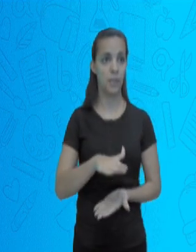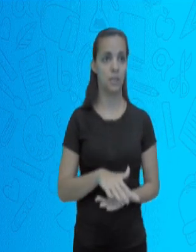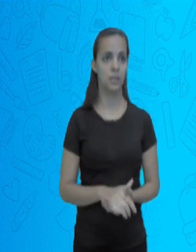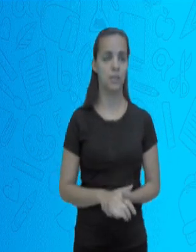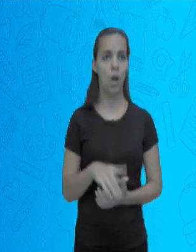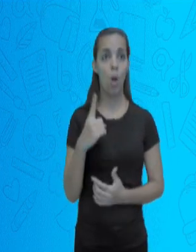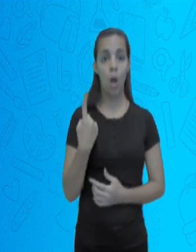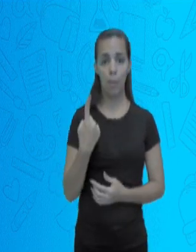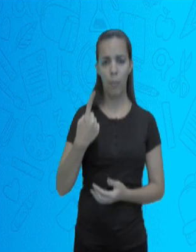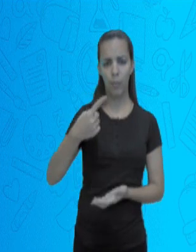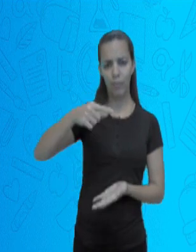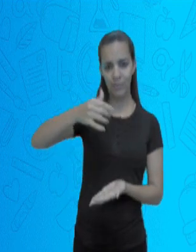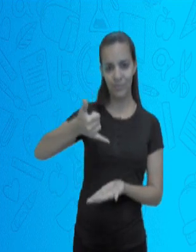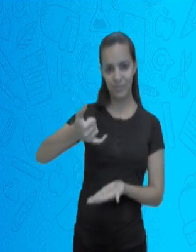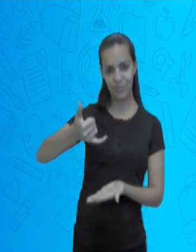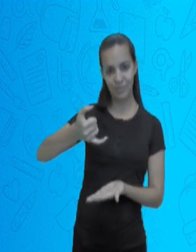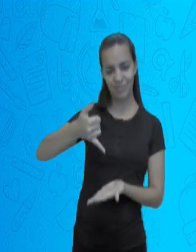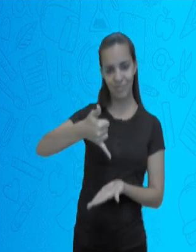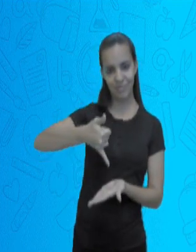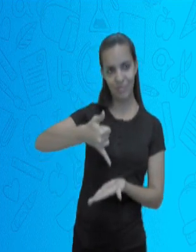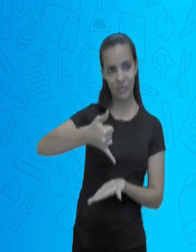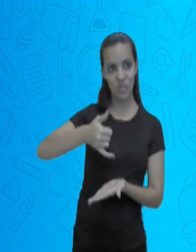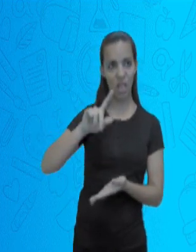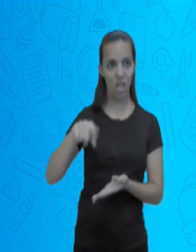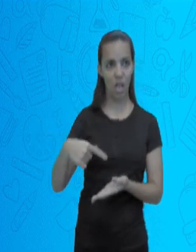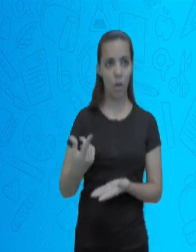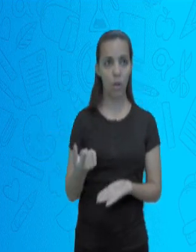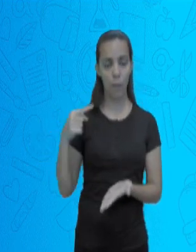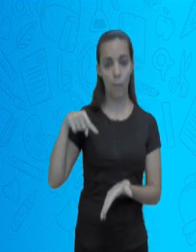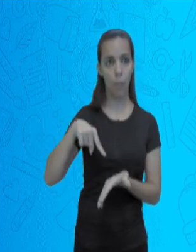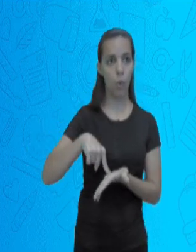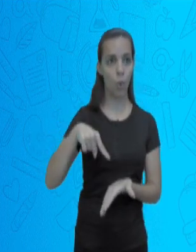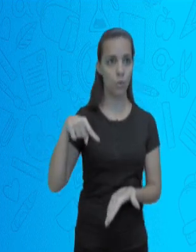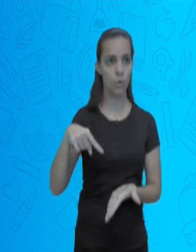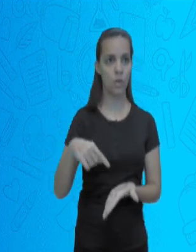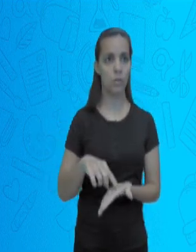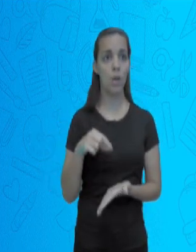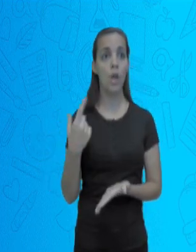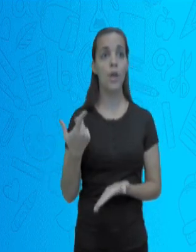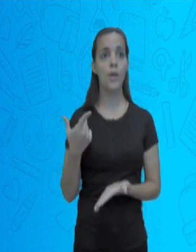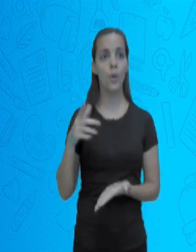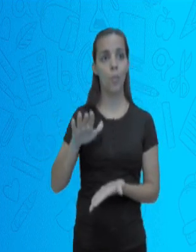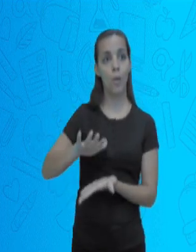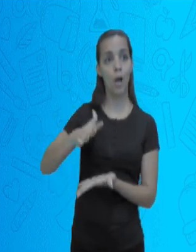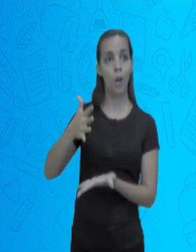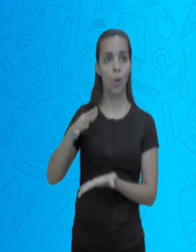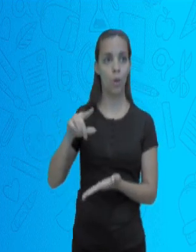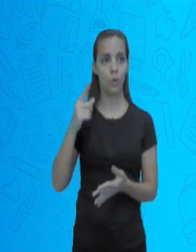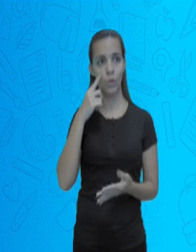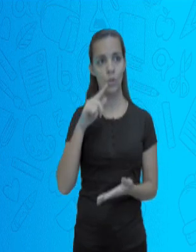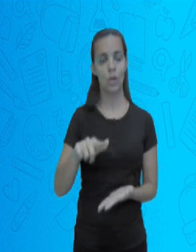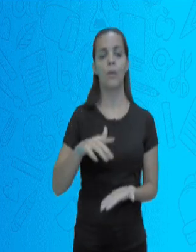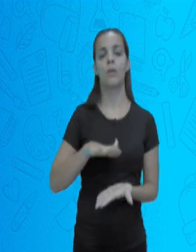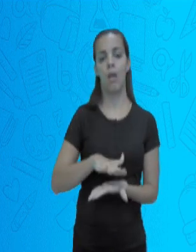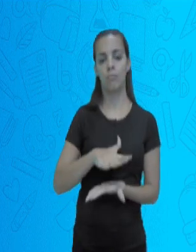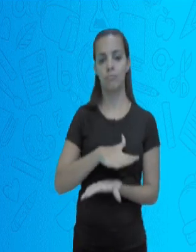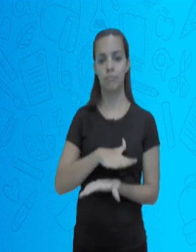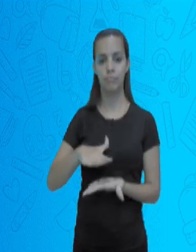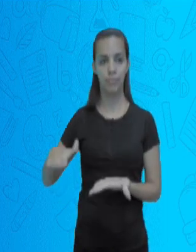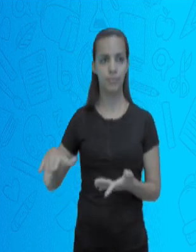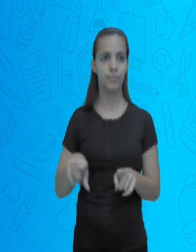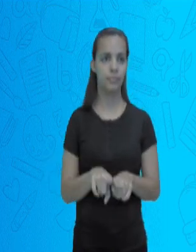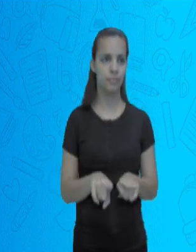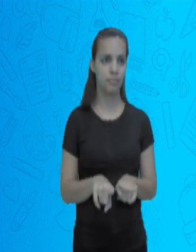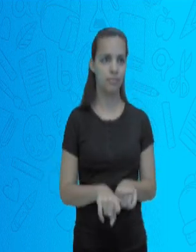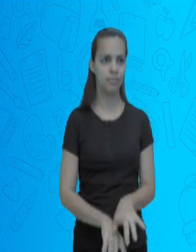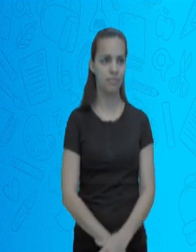uma caneta dá ideia de quê? Um ponto. E uma lousa? Um plano.